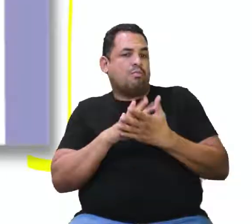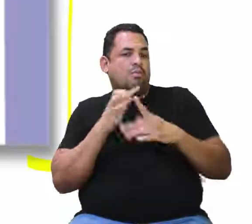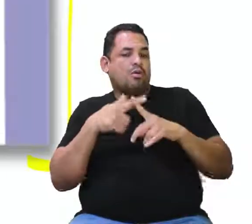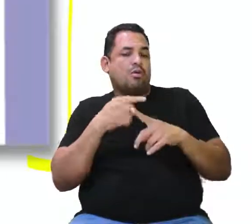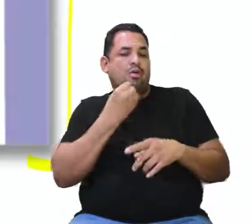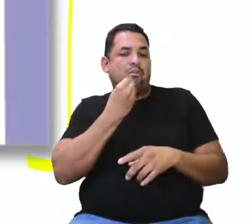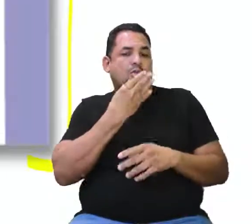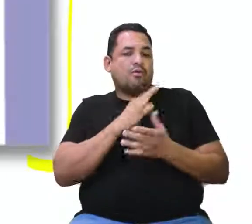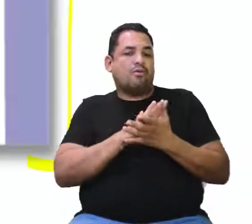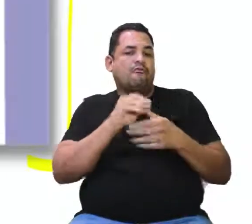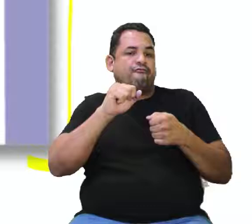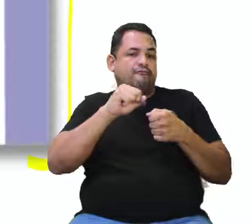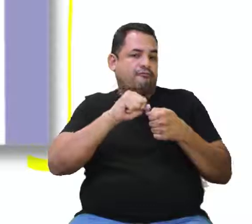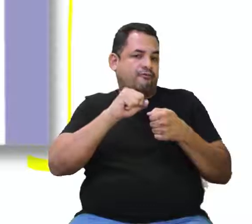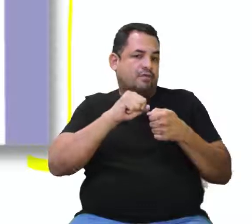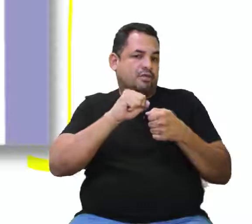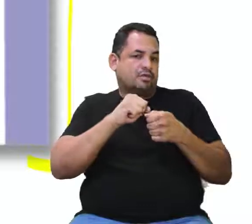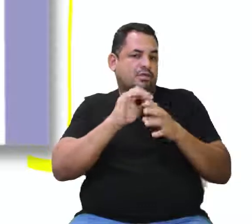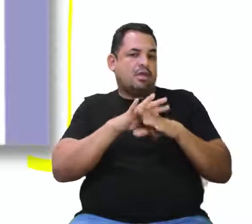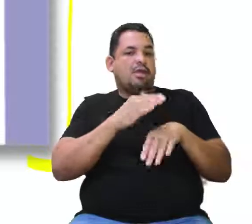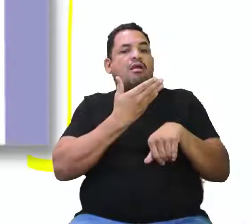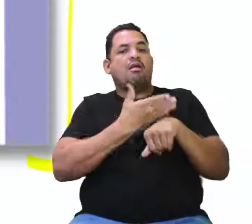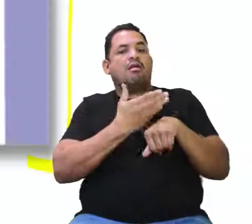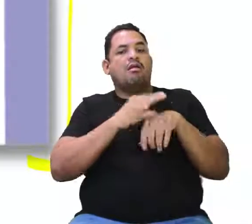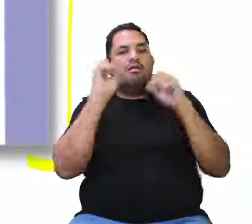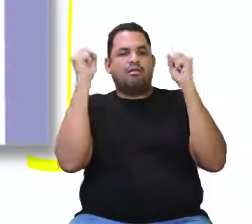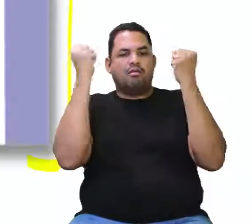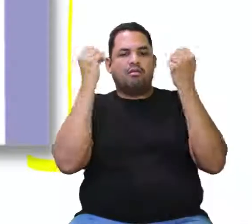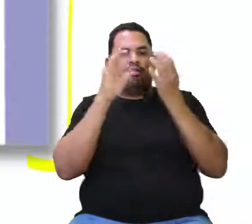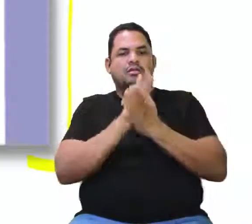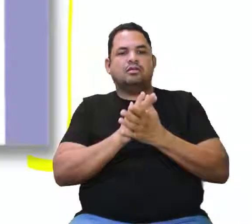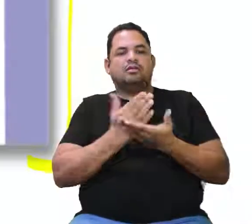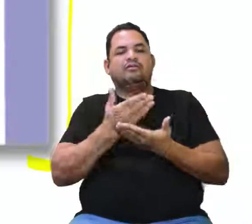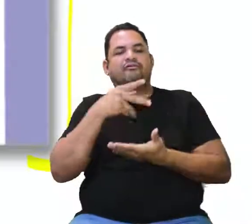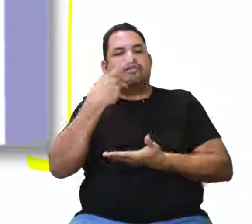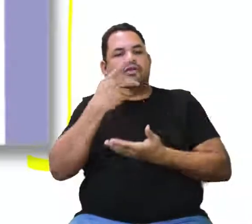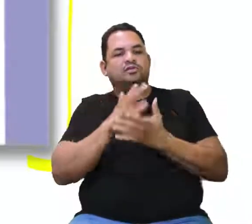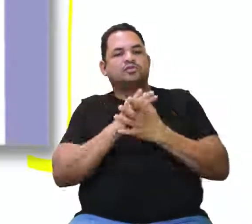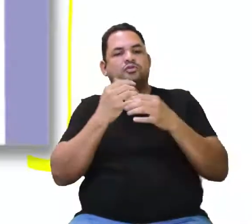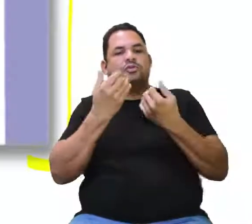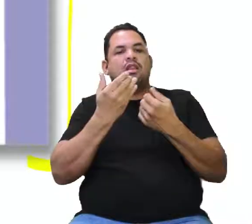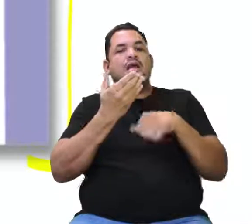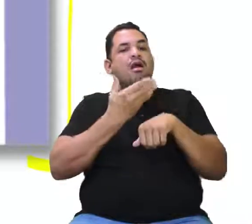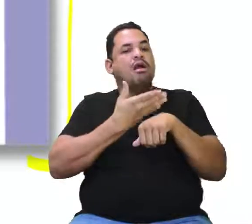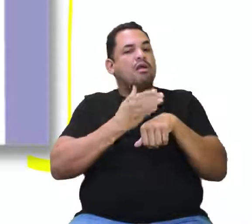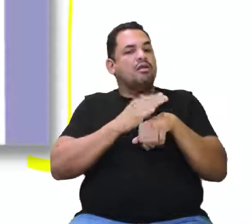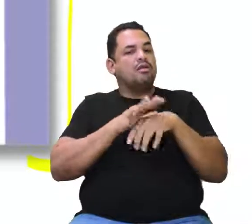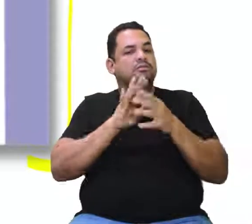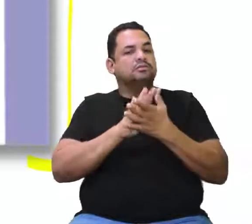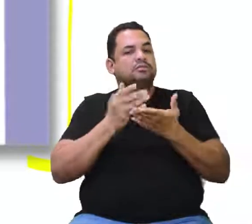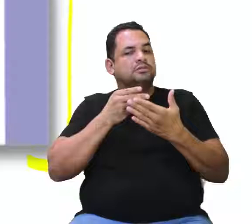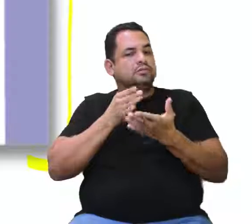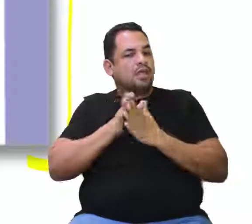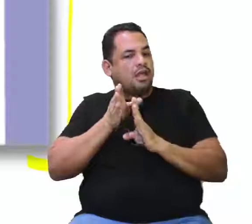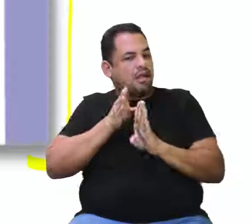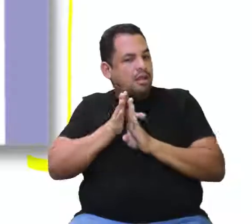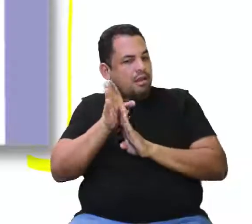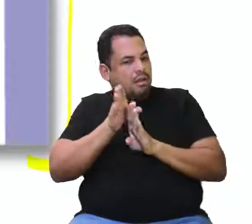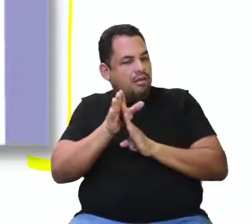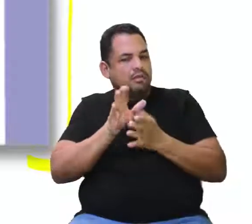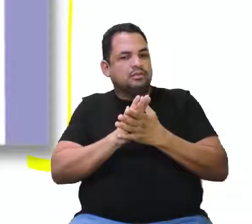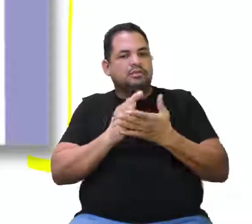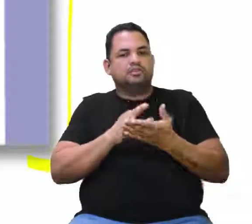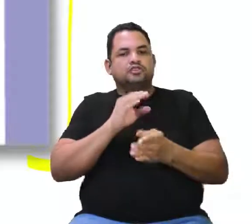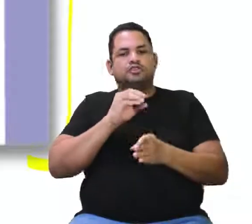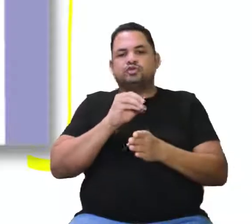exercício físico, vamos falar sobre os exercícios indicados e vamos ter algumas dicas e